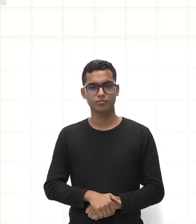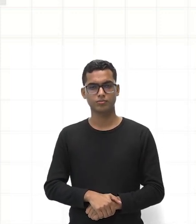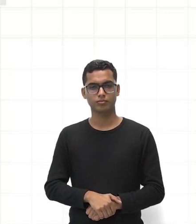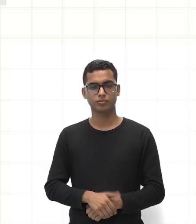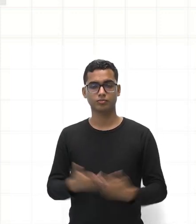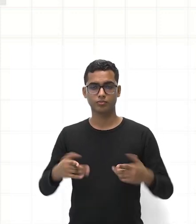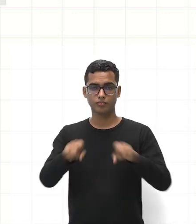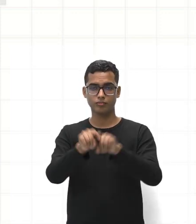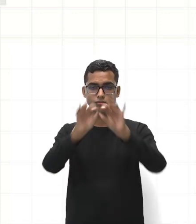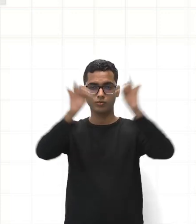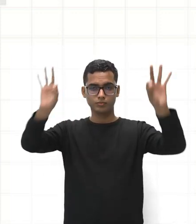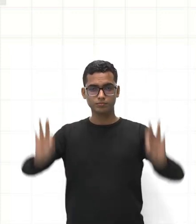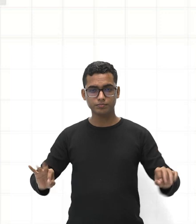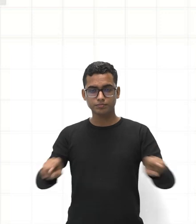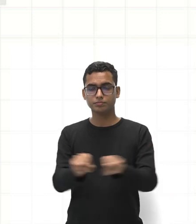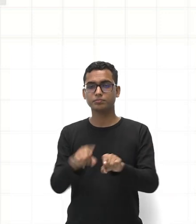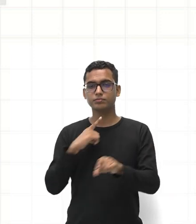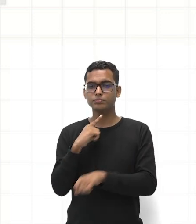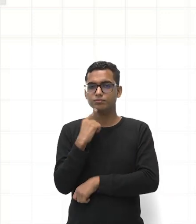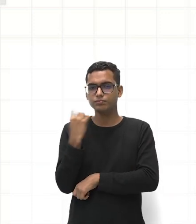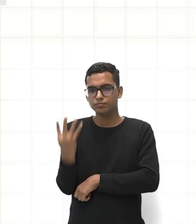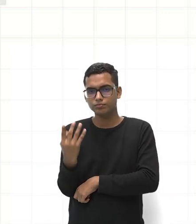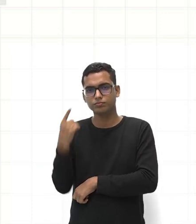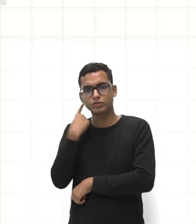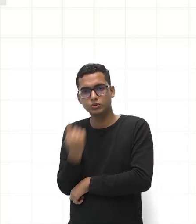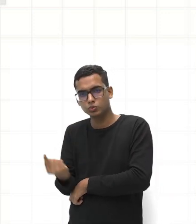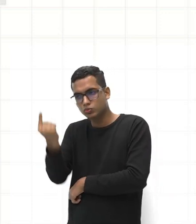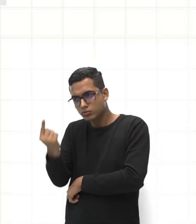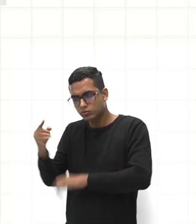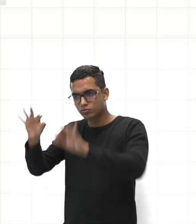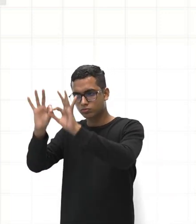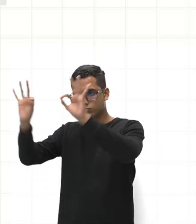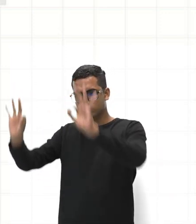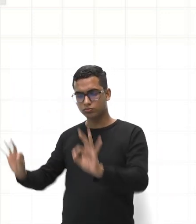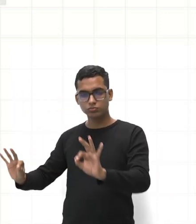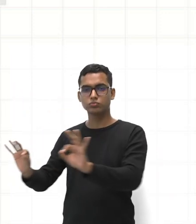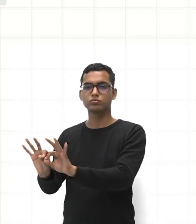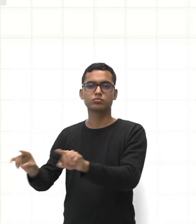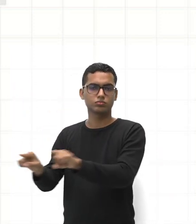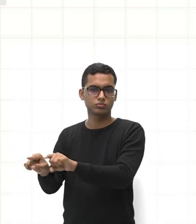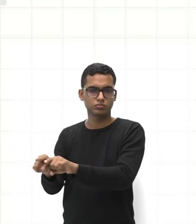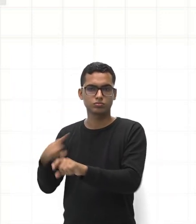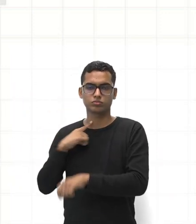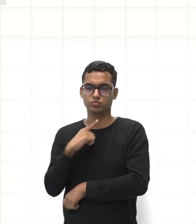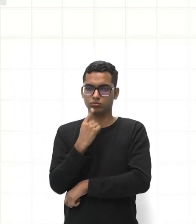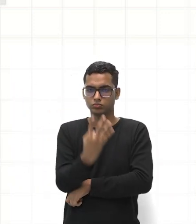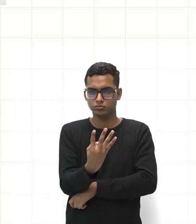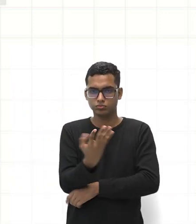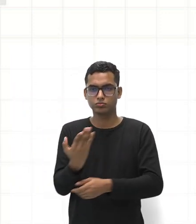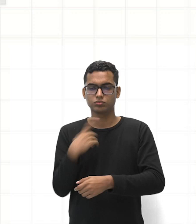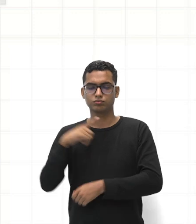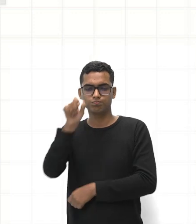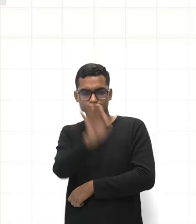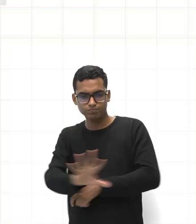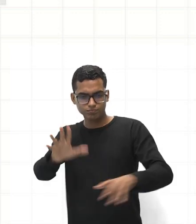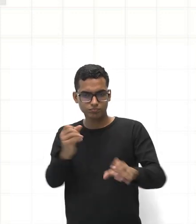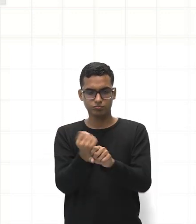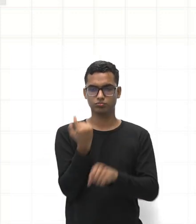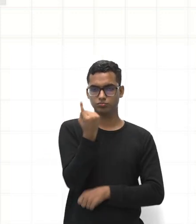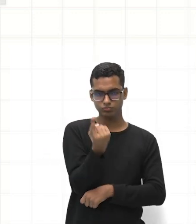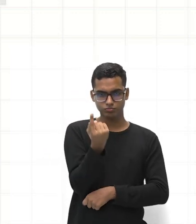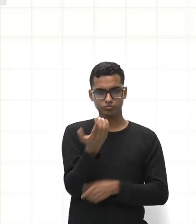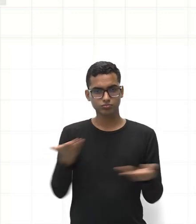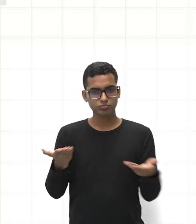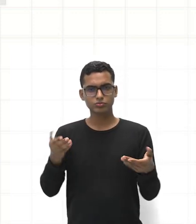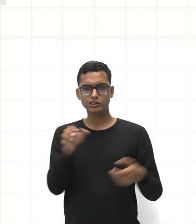mede 4, porque um quadrado tem 4 lados e esses lados todos são iguais. Mas, consequentemente, a área mede 1, tá bom? Agora, olha só,